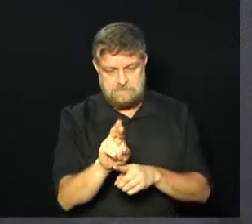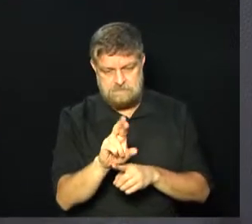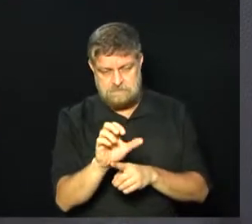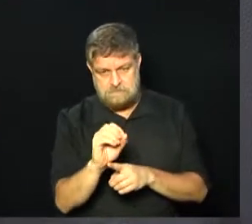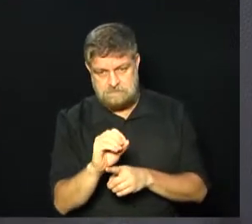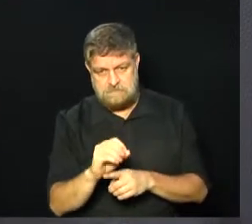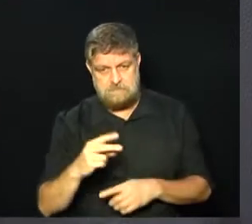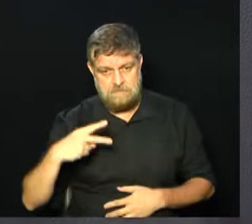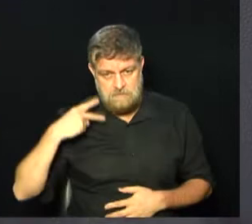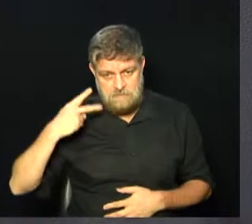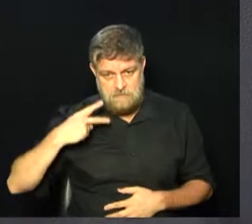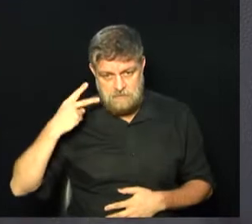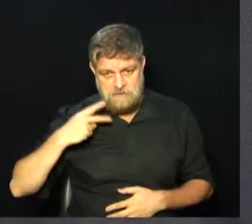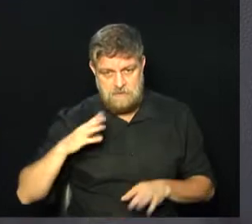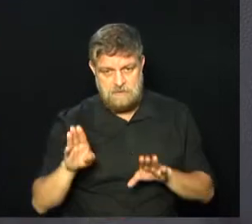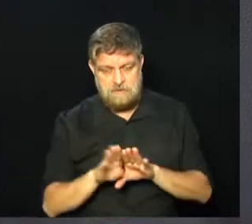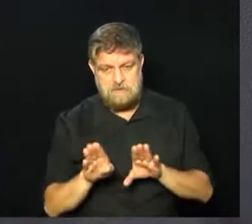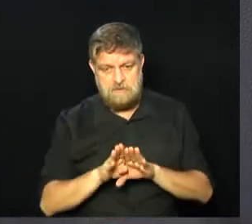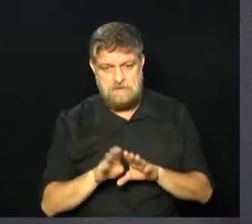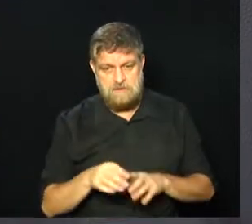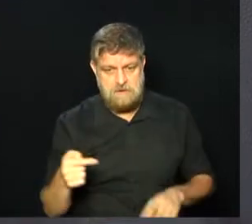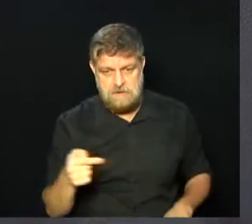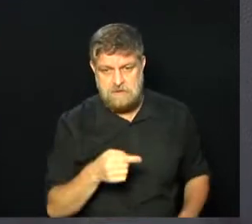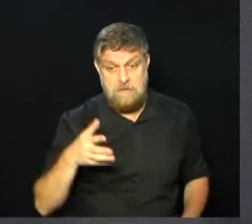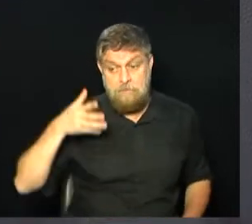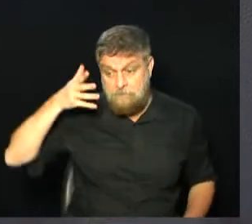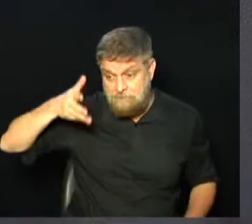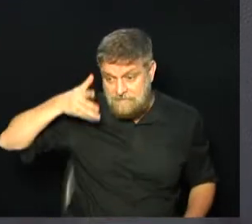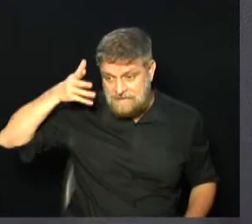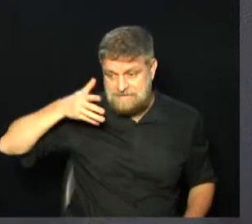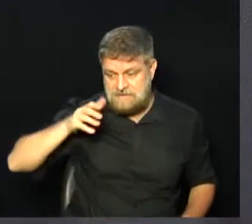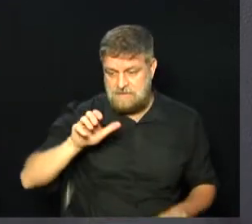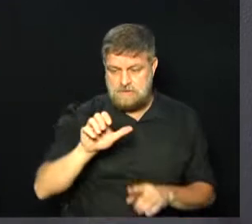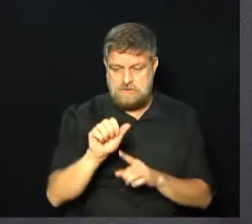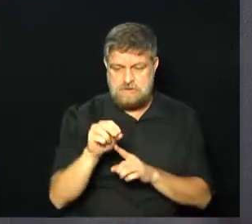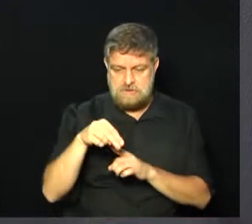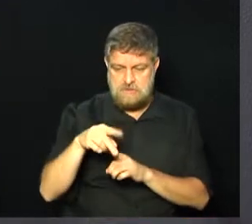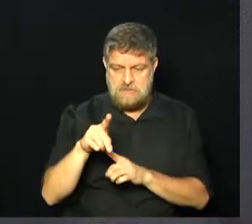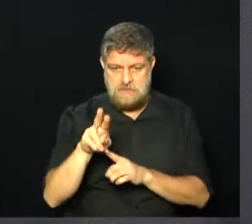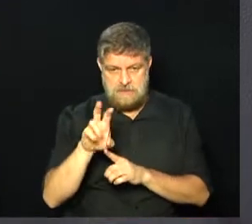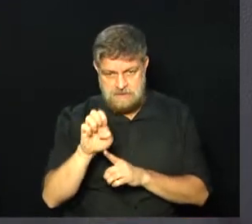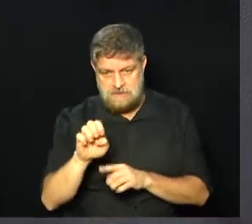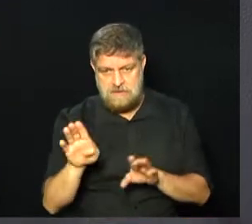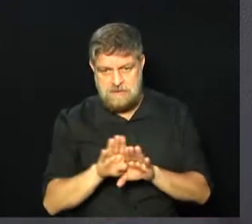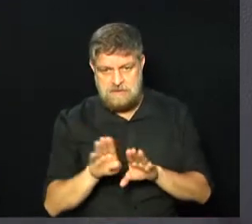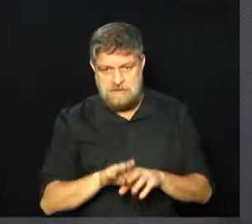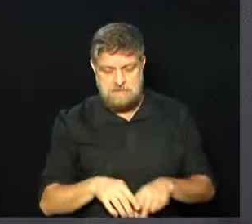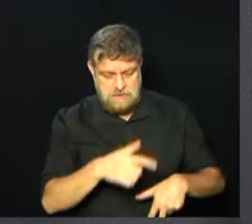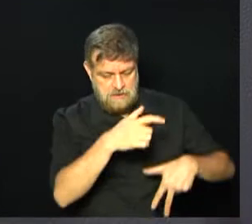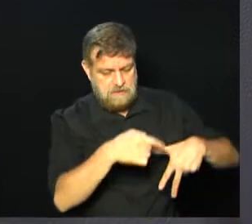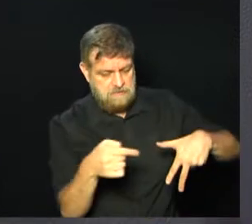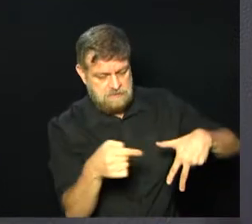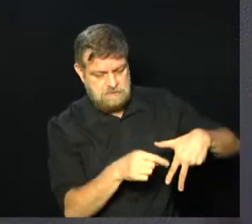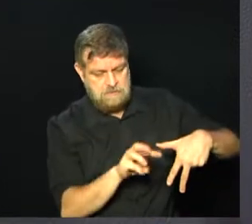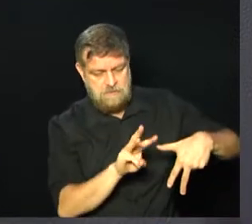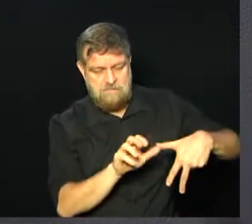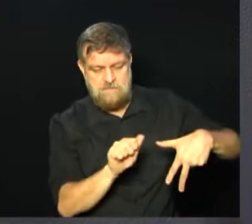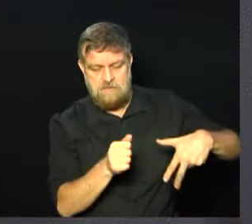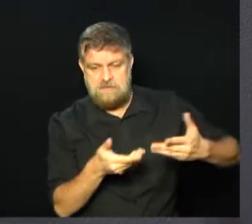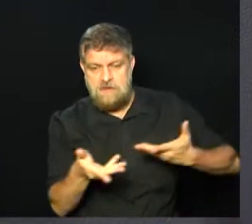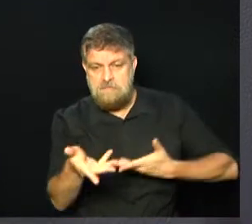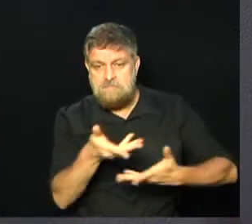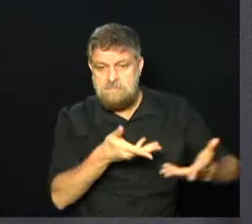colega André Sassi, nosso querido paciente que veio aqui compartilhar a experiência conosco. É